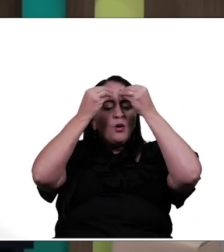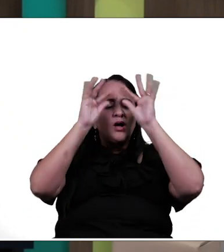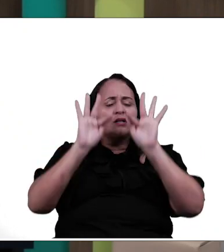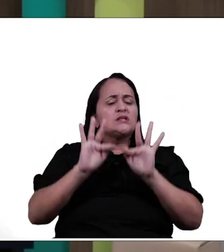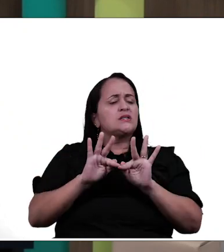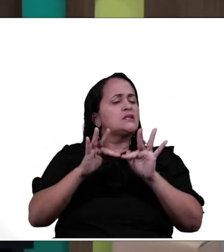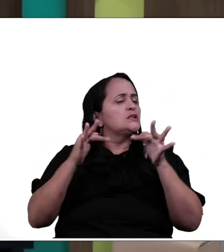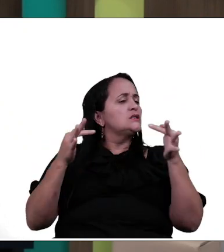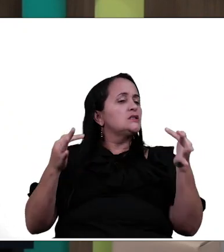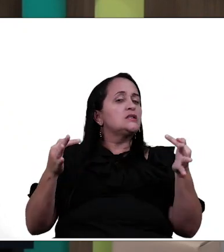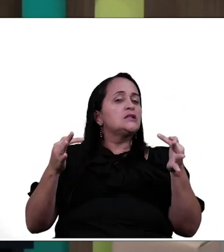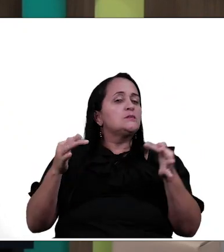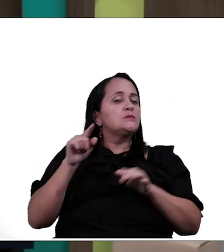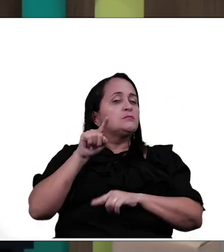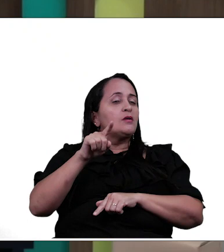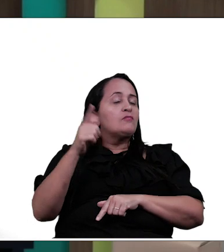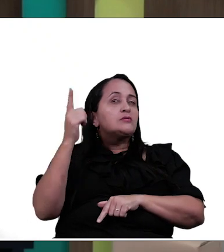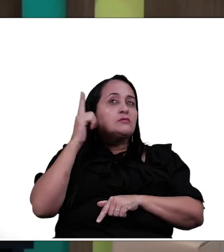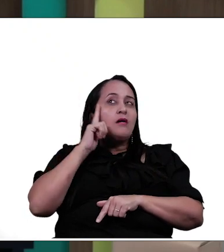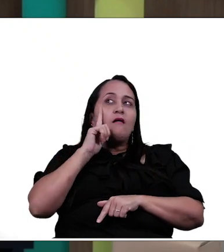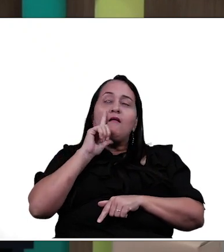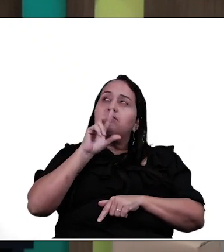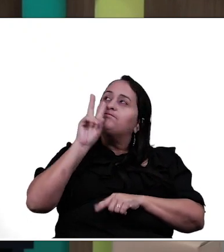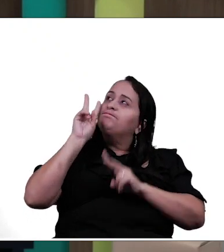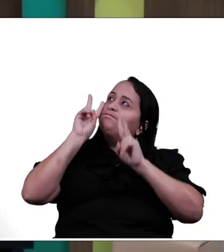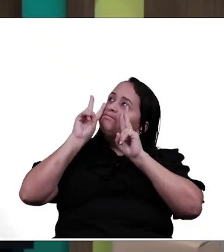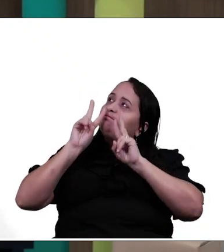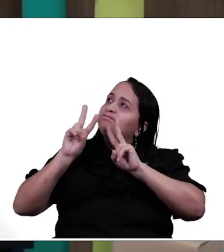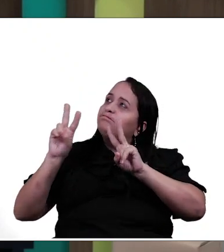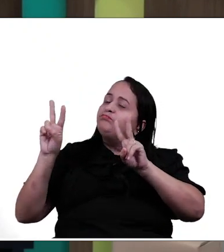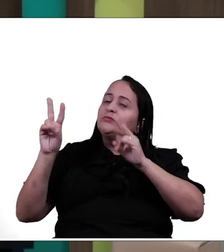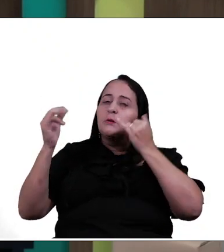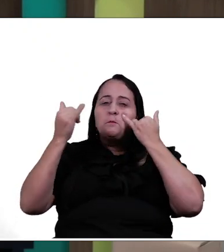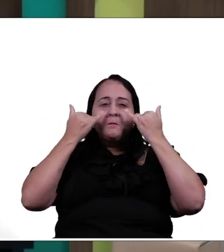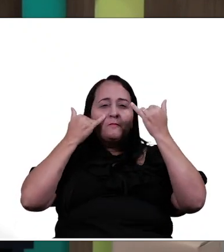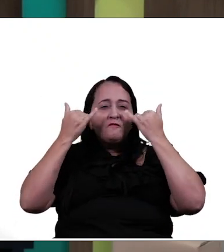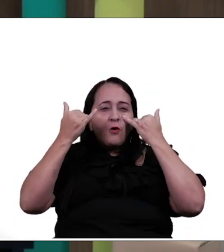0,34 é o número 34 sobre